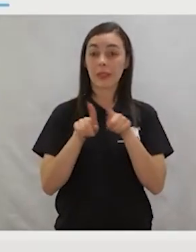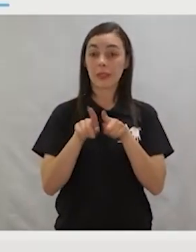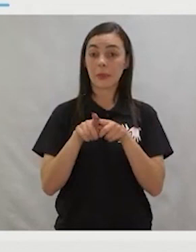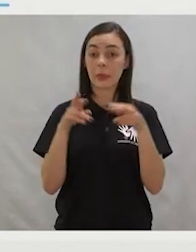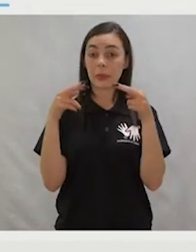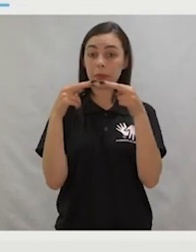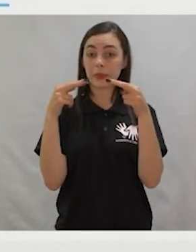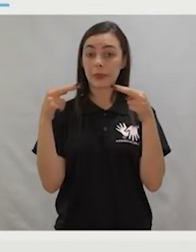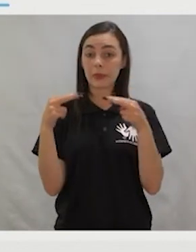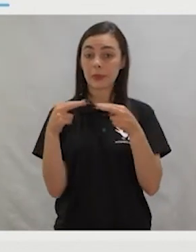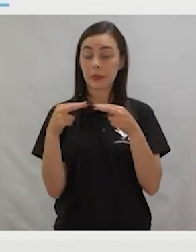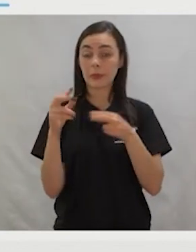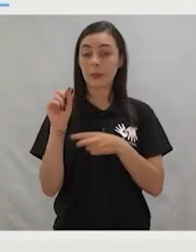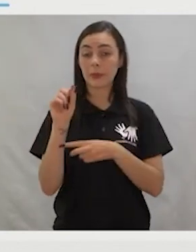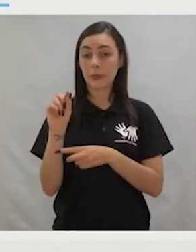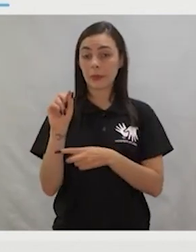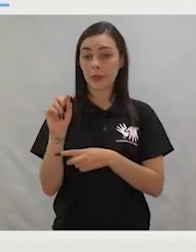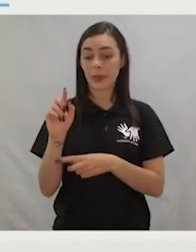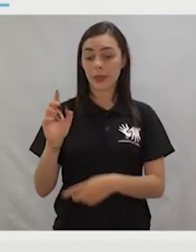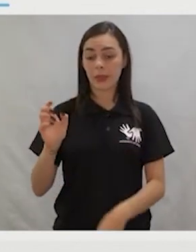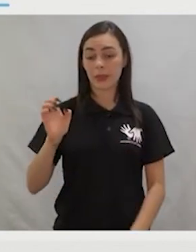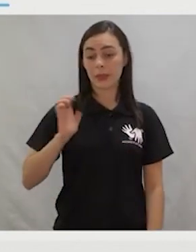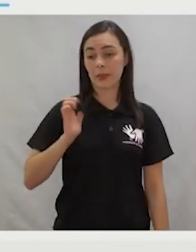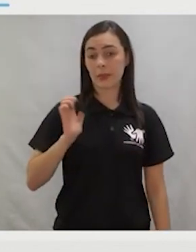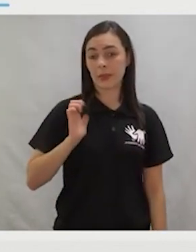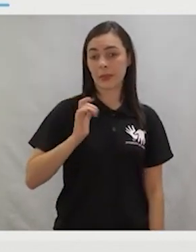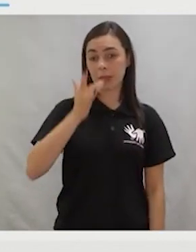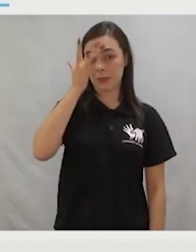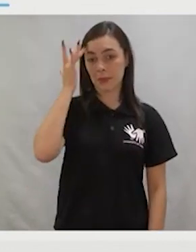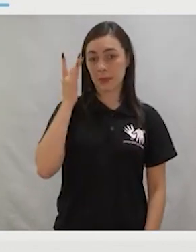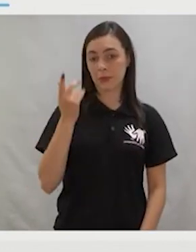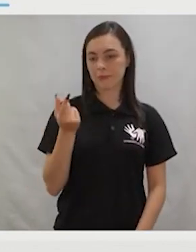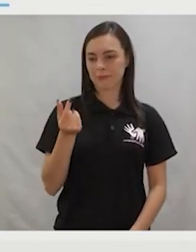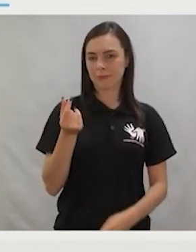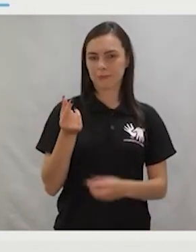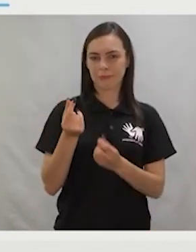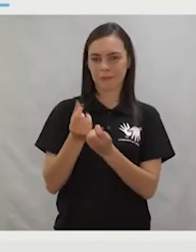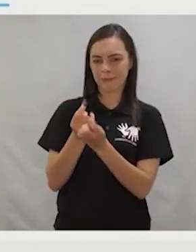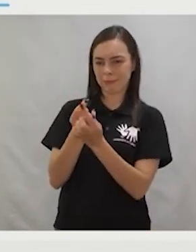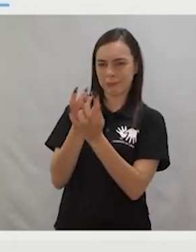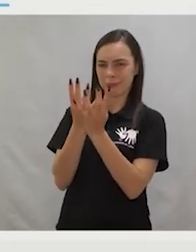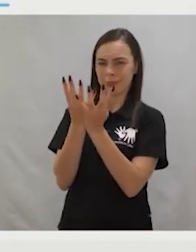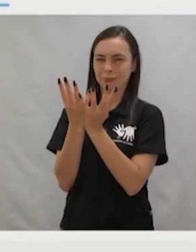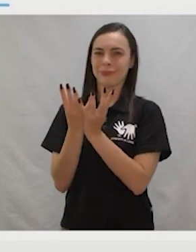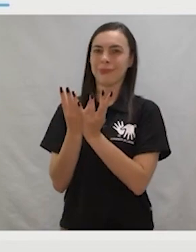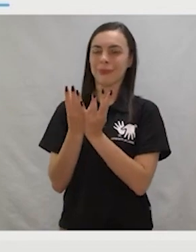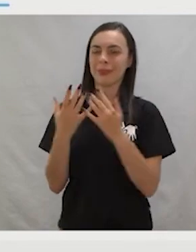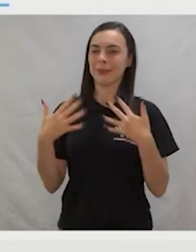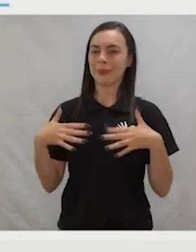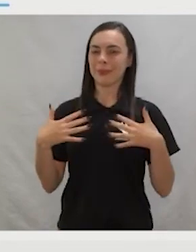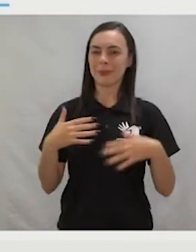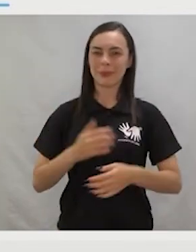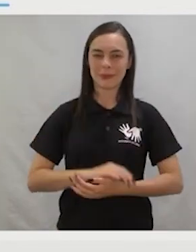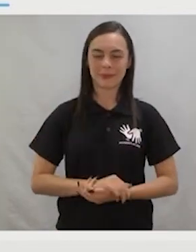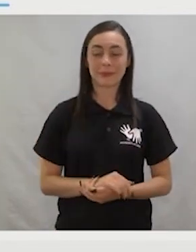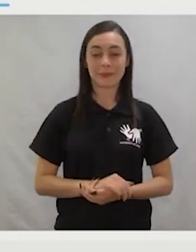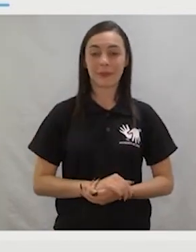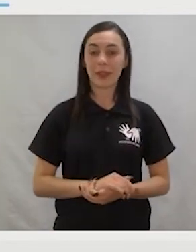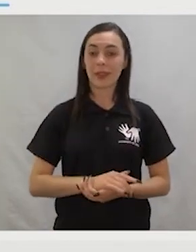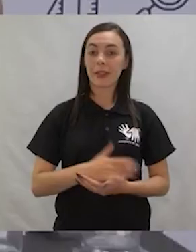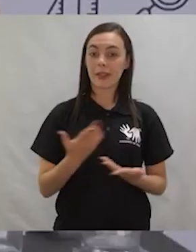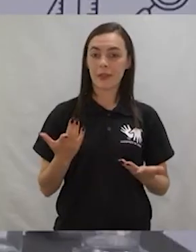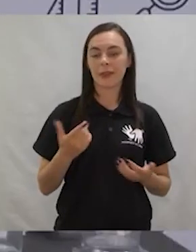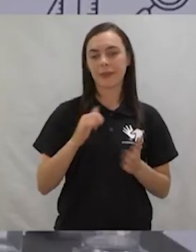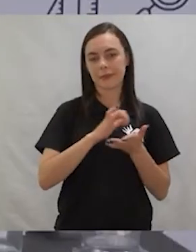E o que rima com bico? Rico. Então, ali está um menininho cheio da grana ali, né?